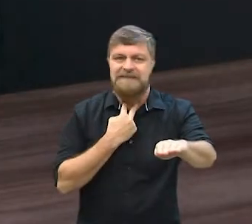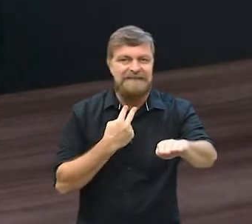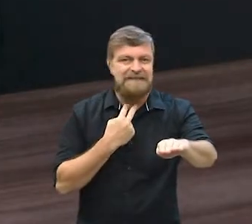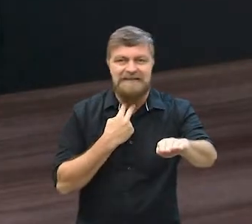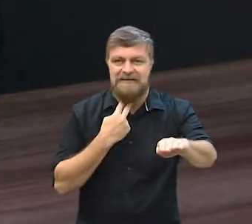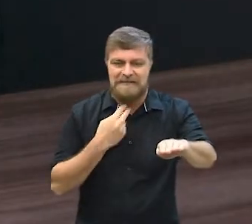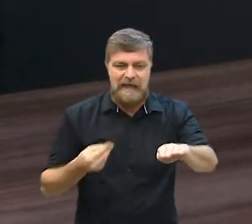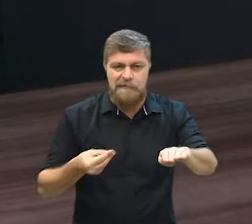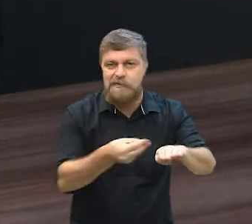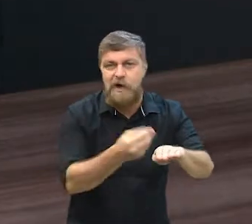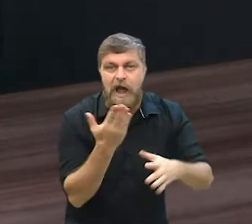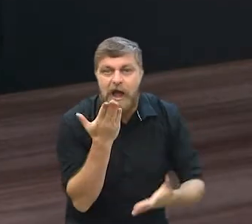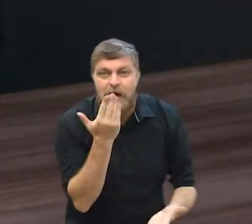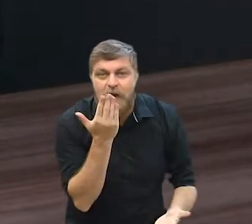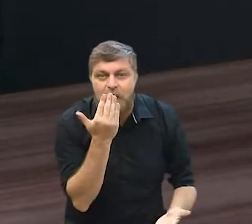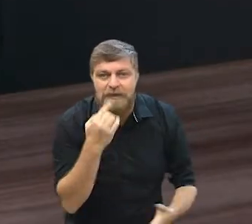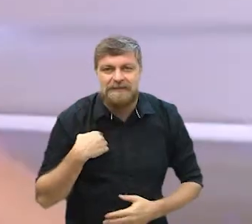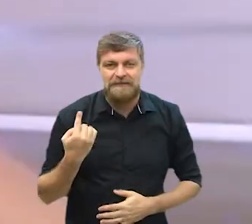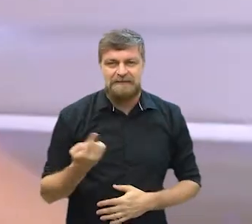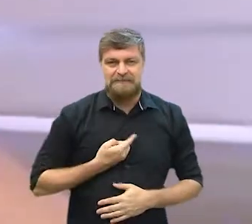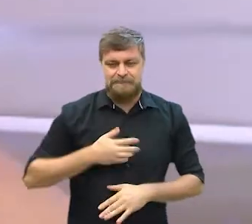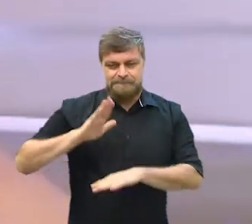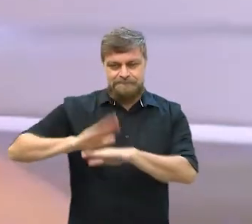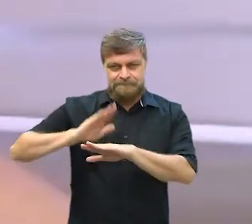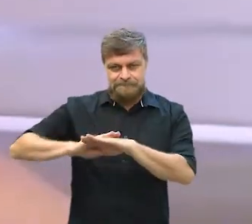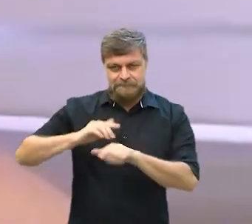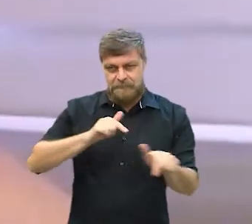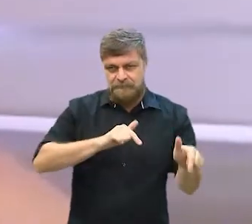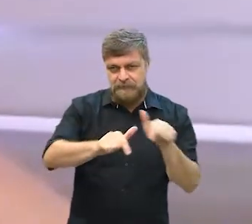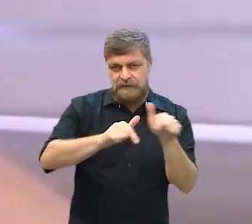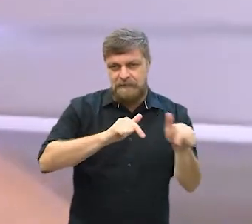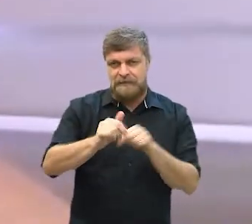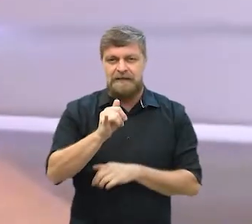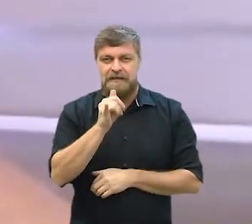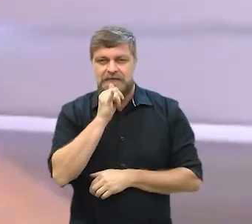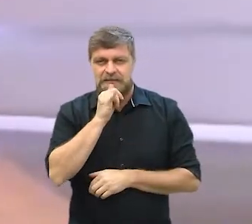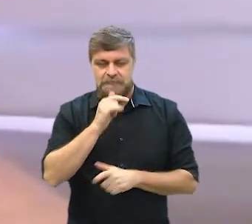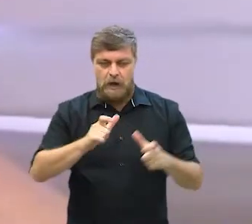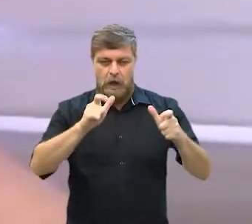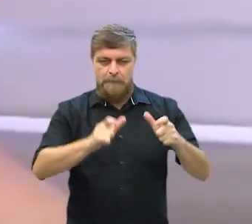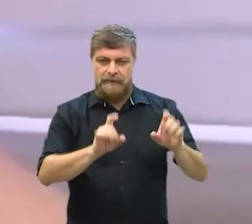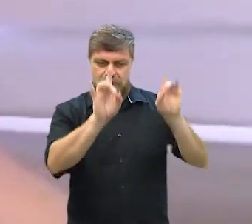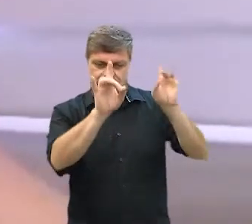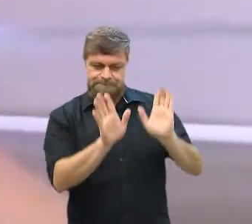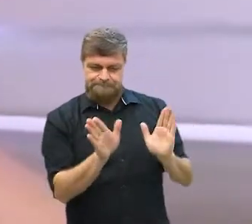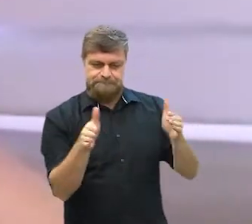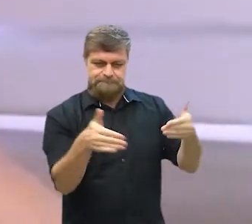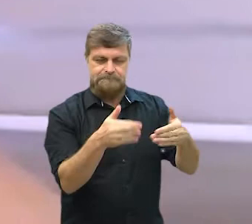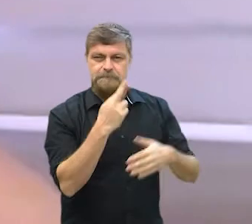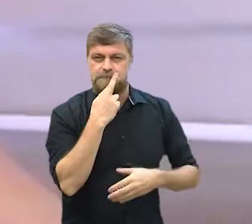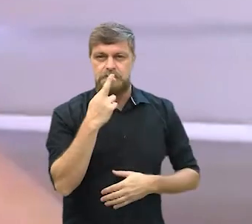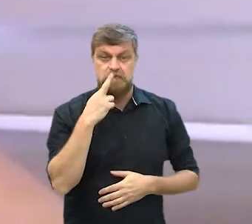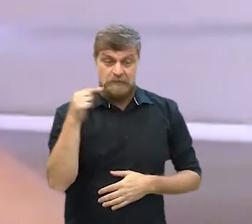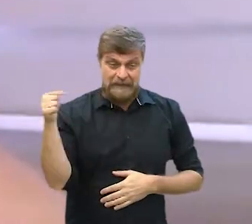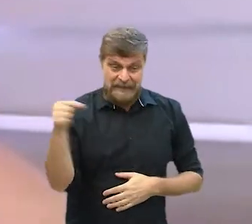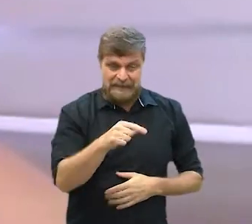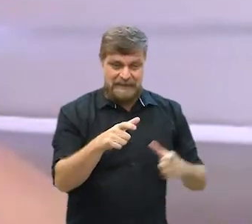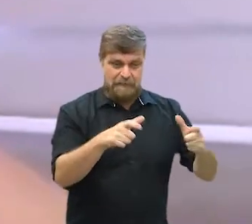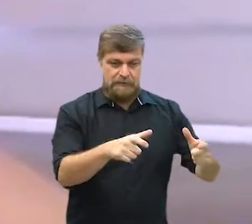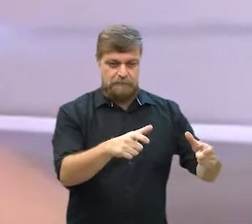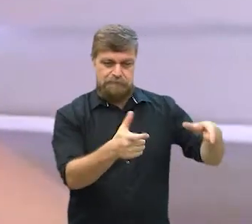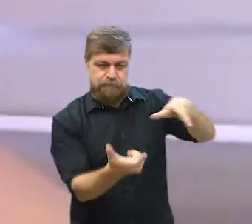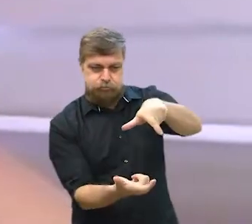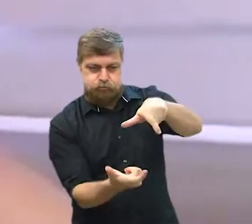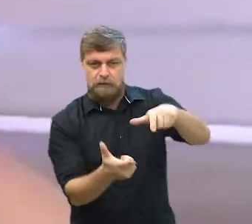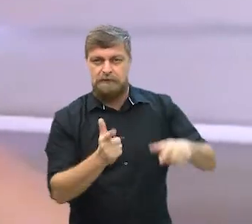delivery e retirada. Então, se nós tivéssemos feito um trabalho em cima de um prato específico daquele restaurante e